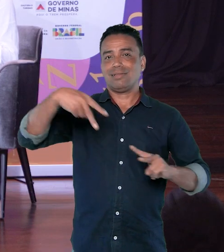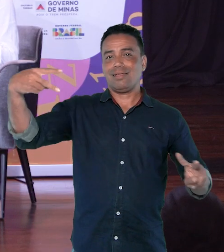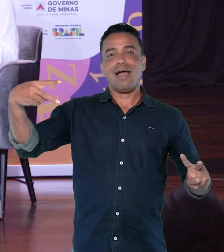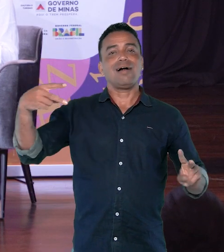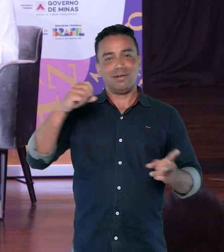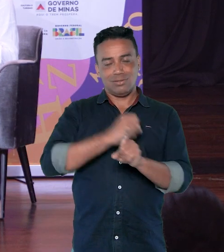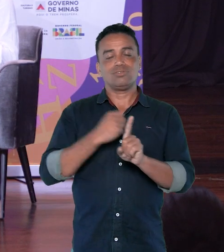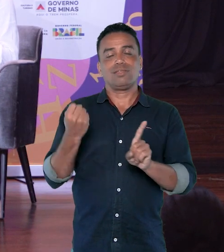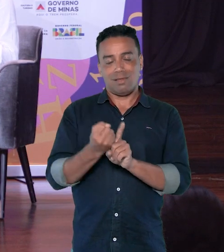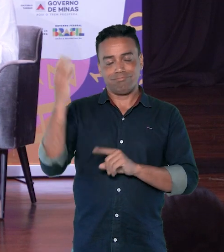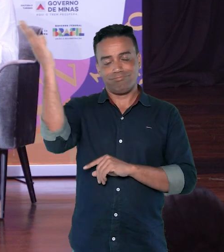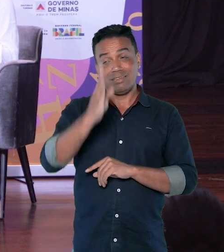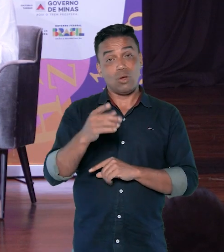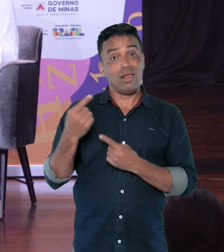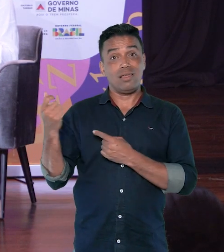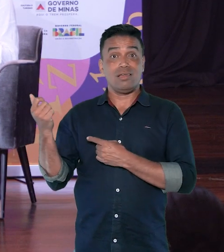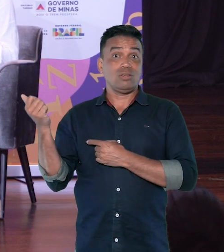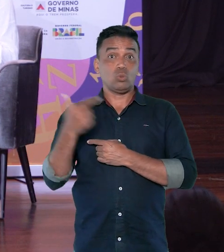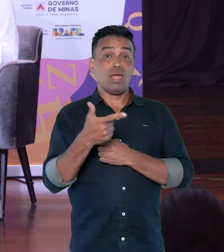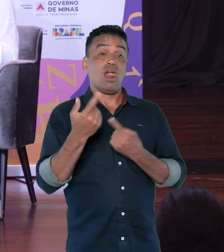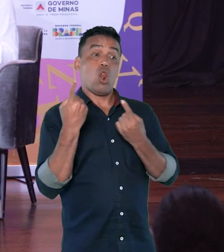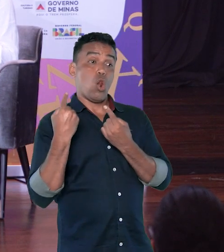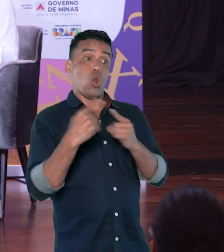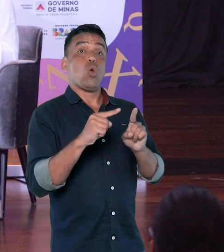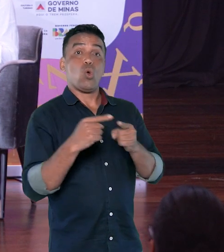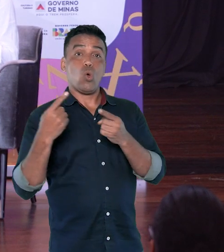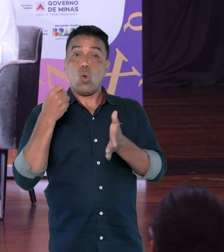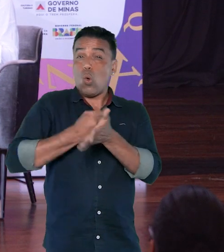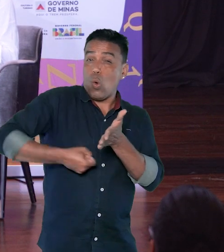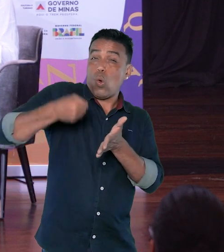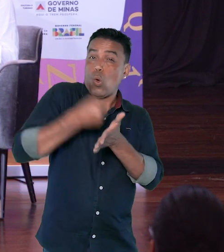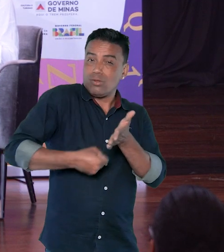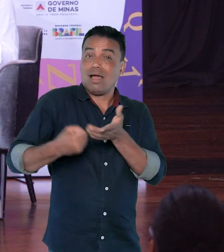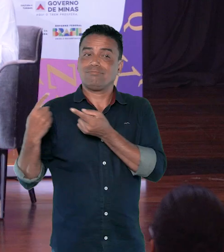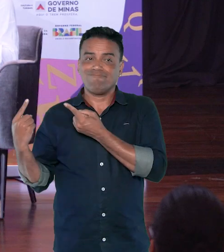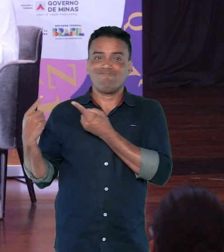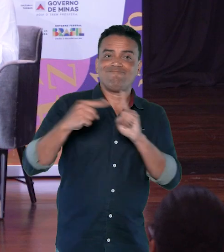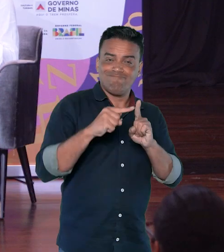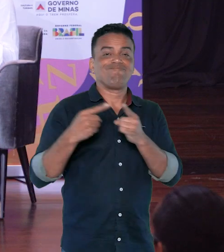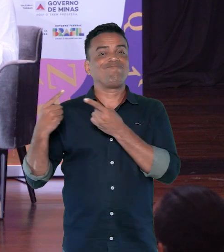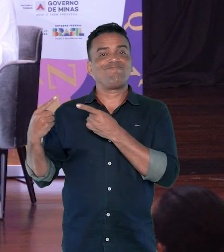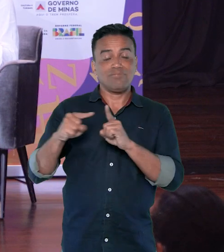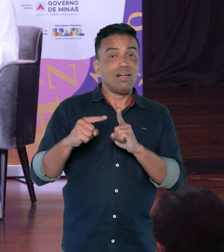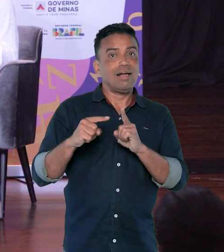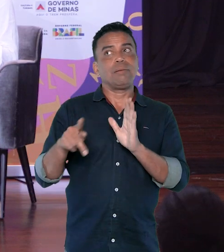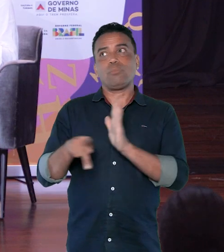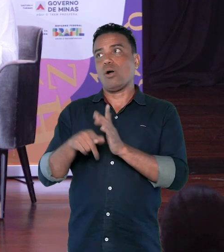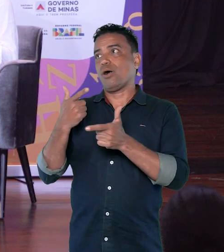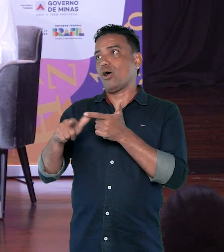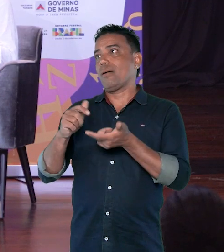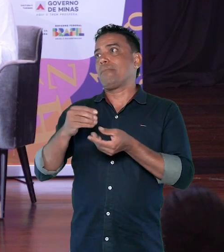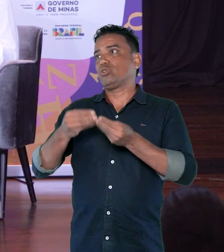Joaquim está lutando quando ele encontra essas barreiras e vai se auto-sabotando. Né? Jefferson, como é que você lida